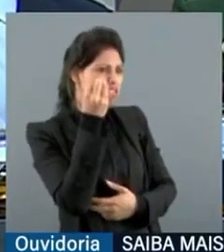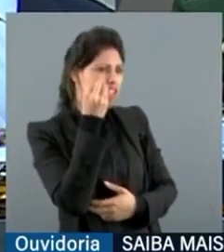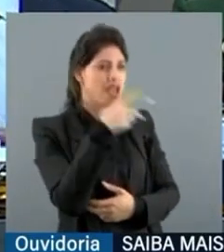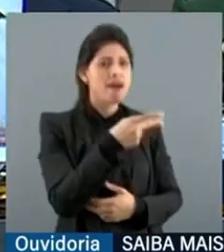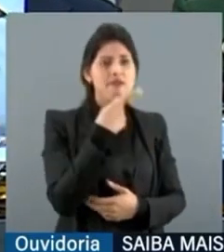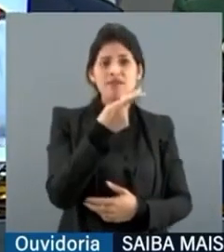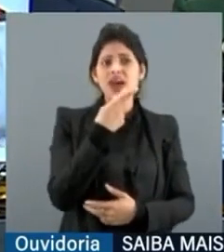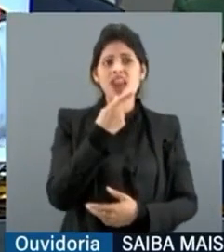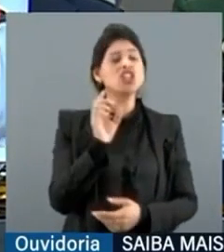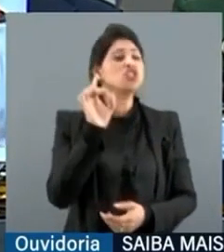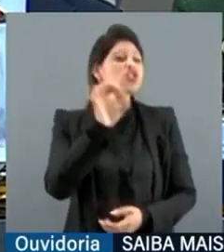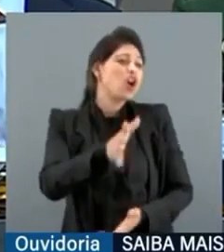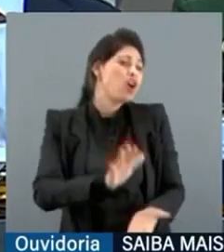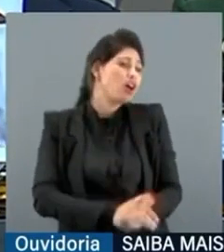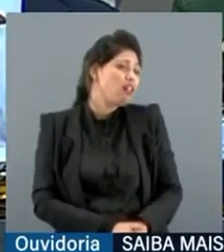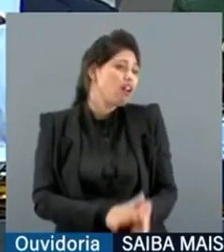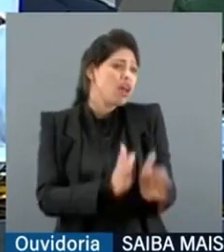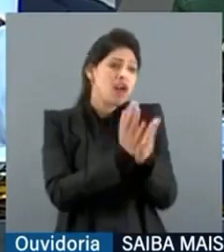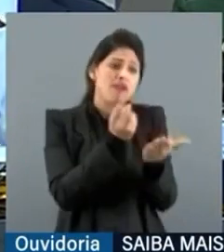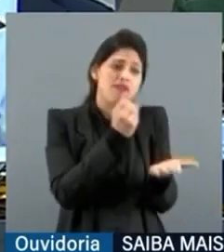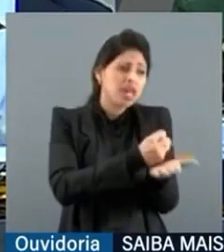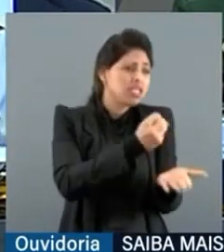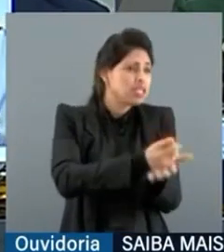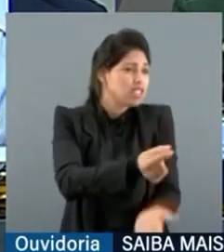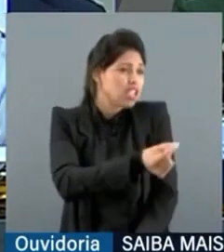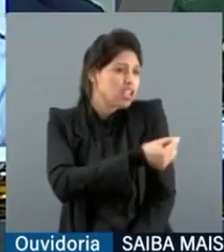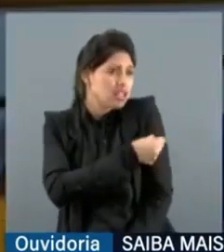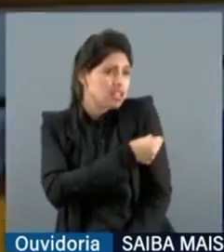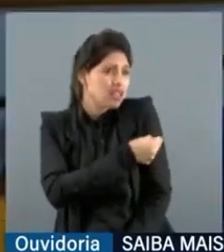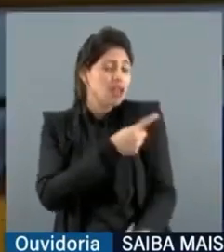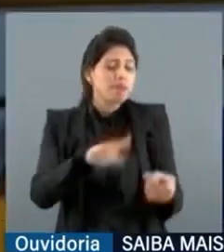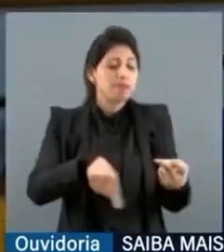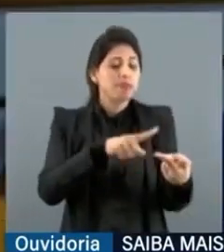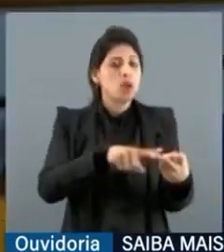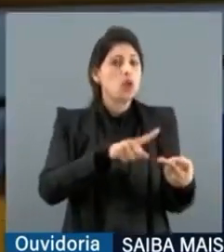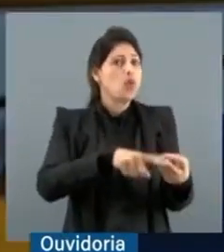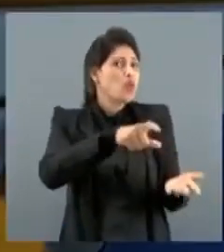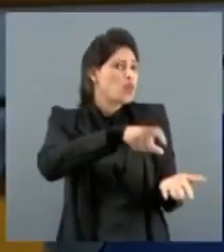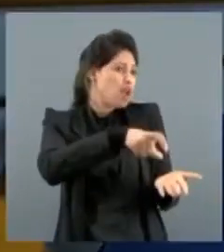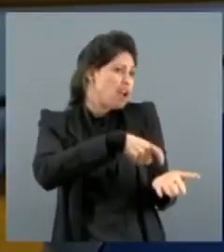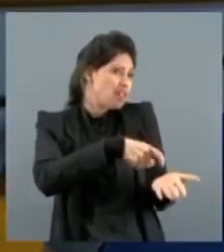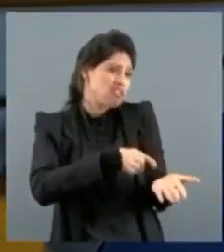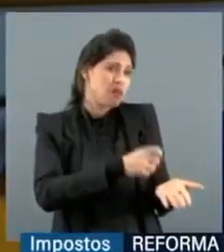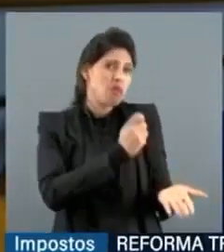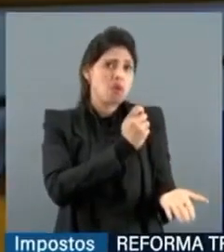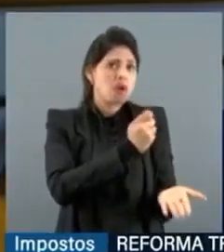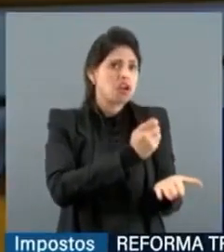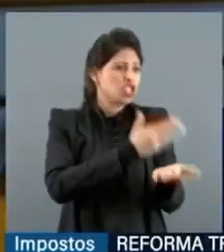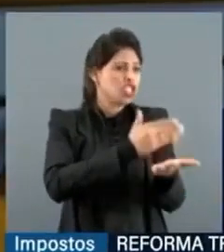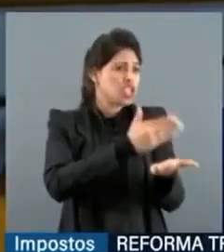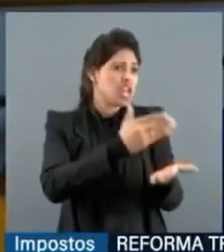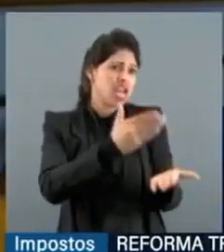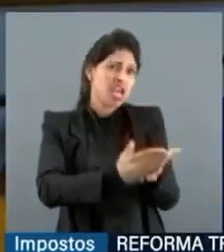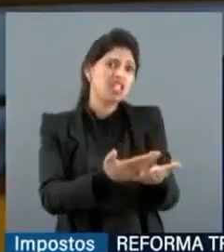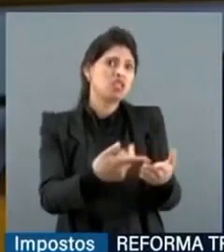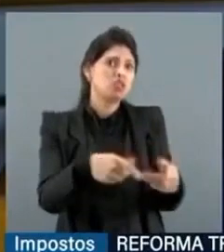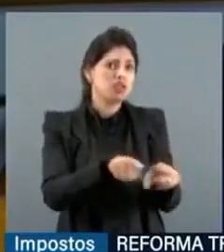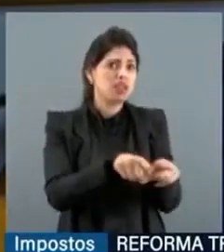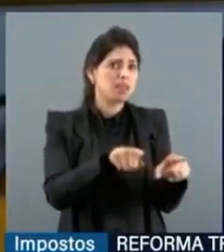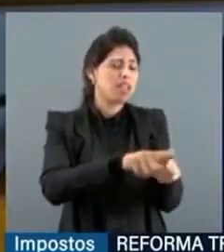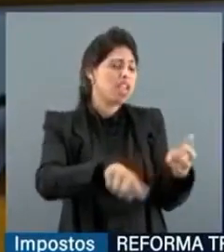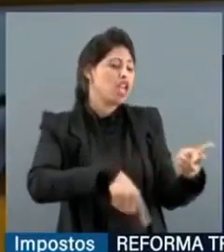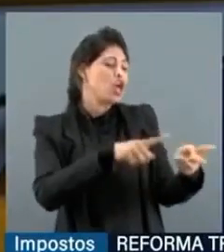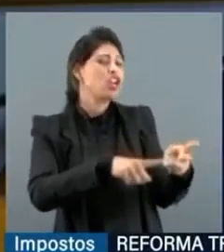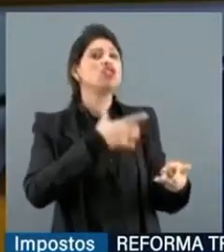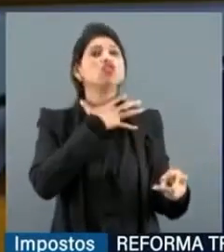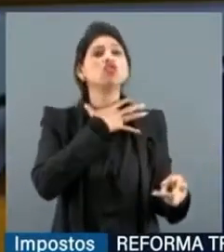questão da vacina, que não tem nada a ver com o dia 8, é a questão do cartão corporativo, que não tem nada a ver com o dia 8, e por aí vai a questão de joias. Vamos fazer o